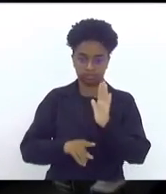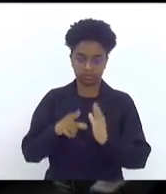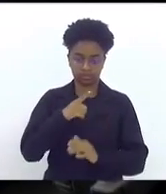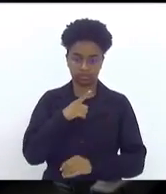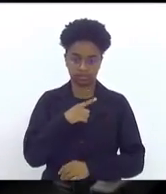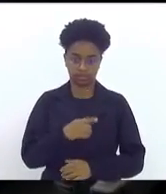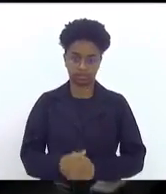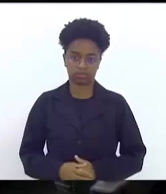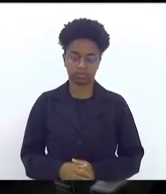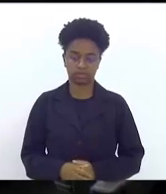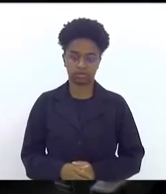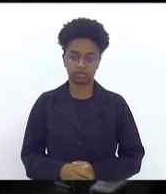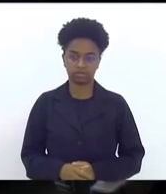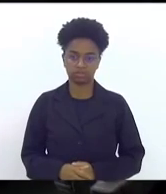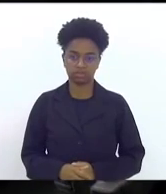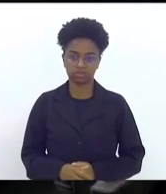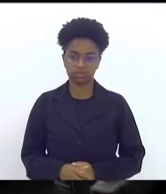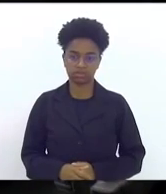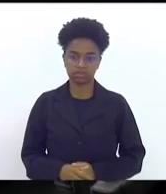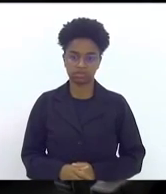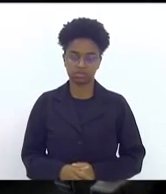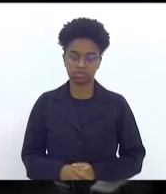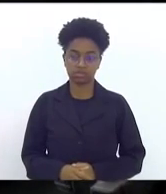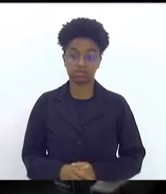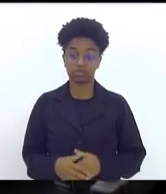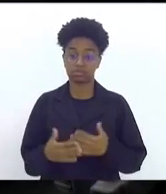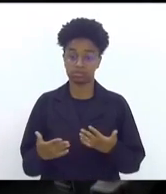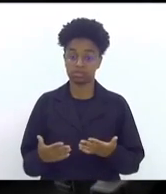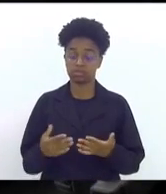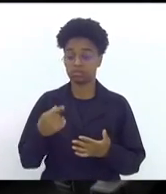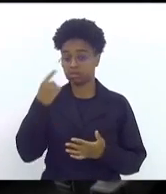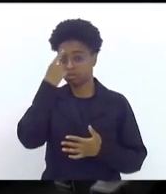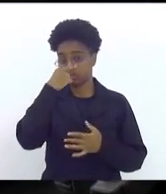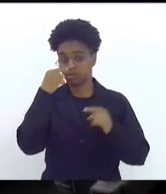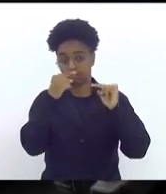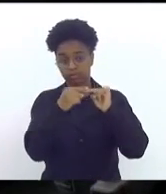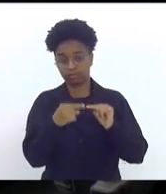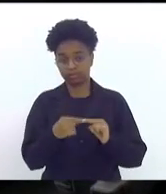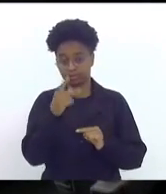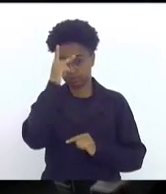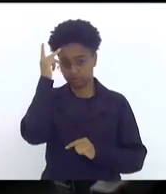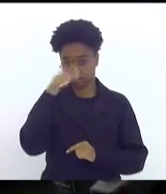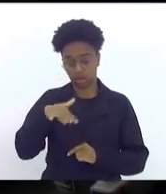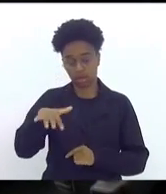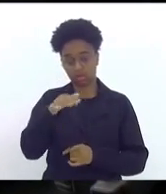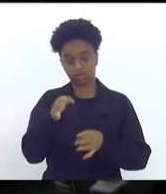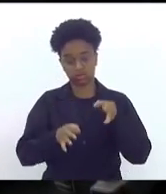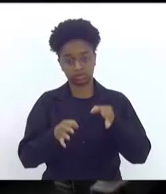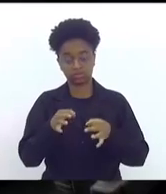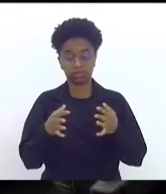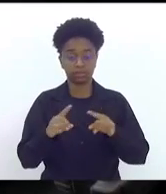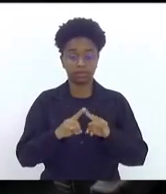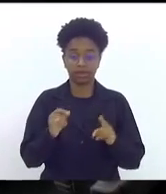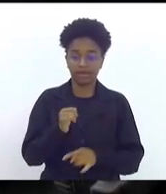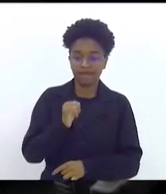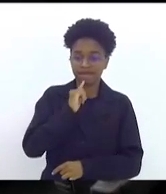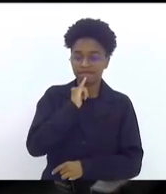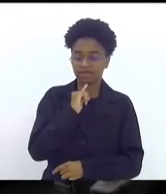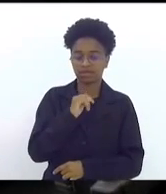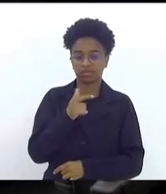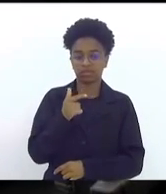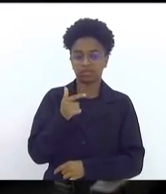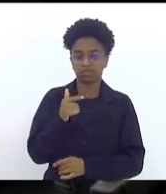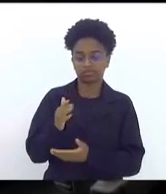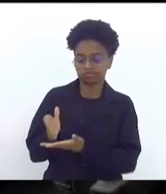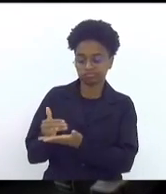posto, convém situar o reconhecimento de pessoas nesse debate do erro judiciário. Infelizmente, a incipiente e insuficiente coleta